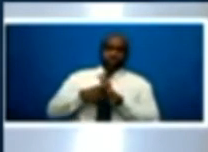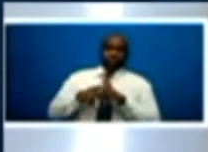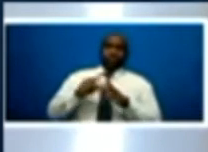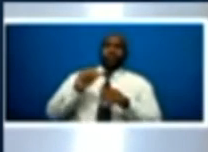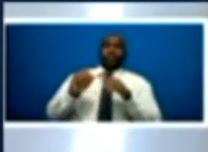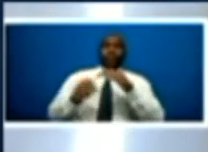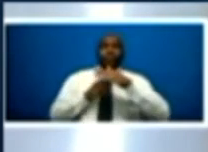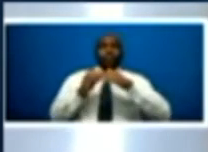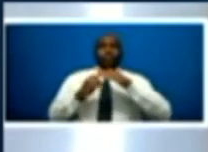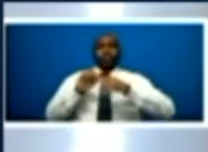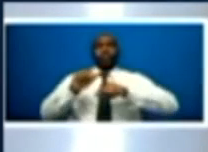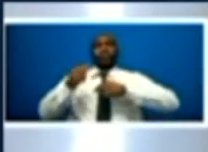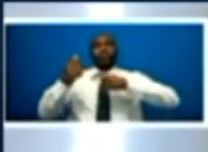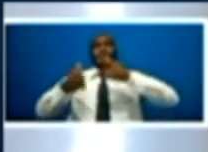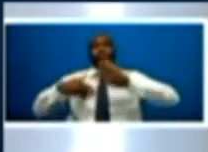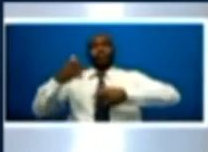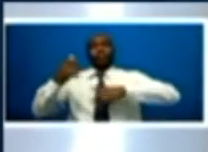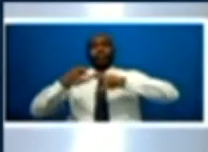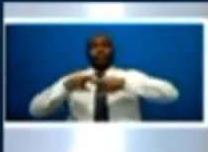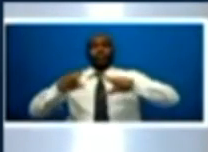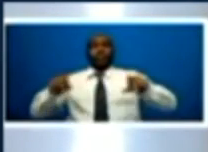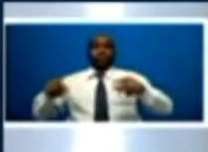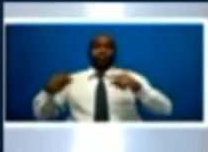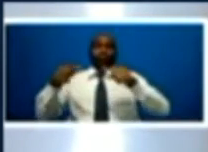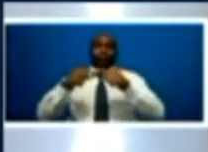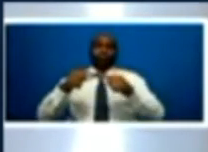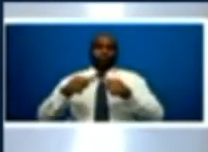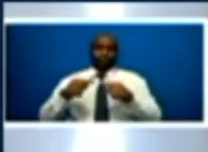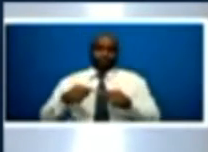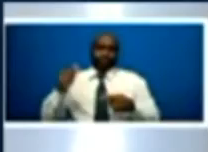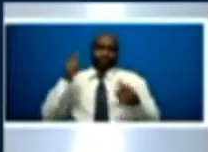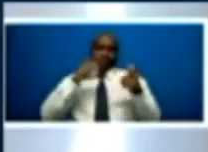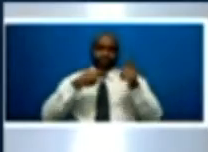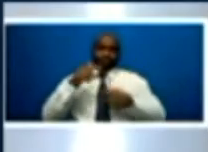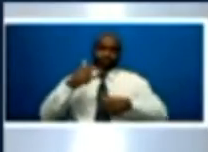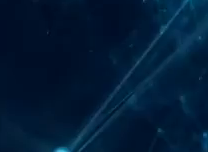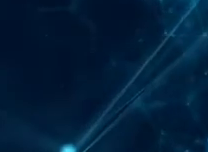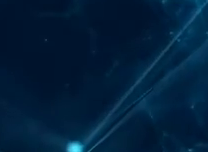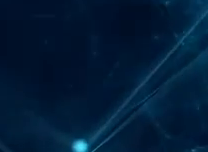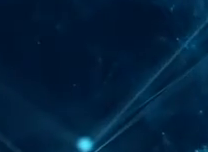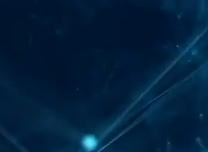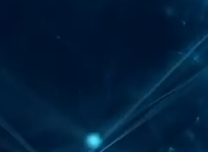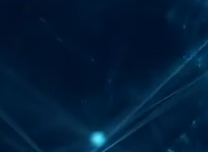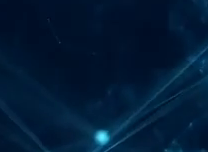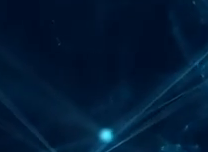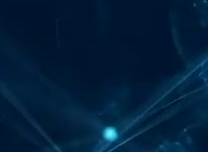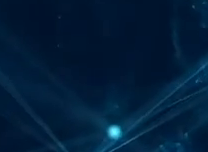razão do prejuízo causado ao erário pelo atraso no pagamento de encargos, gerando multas e juros.